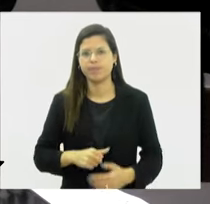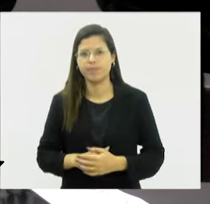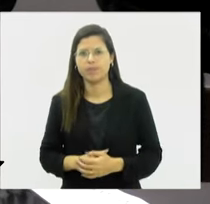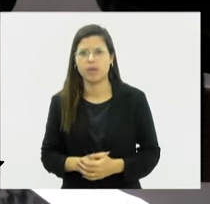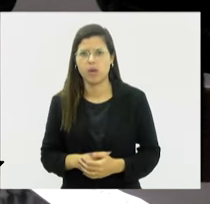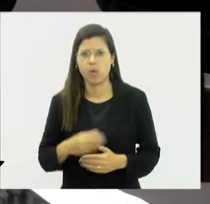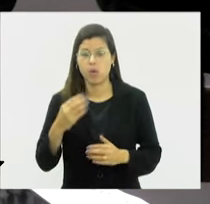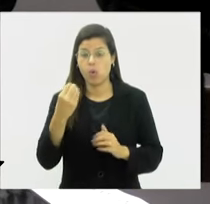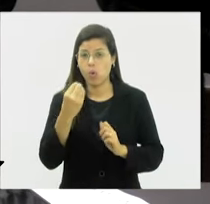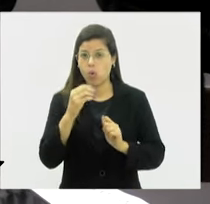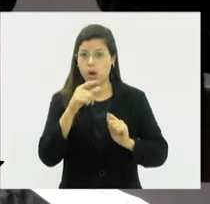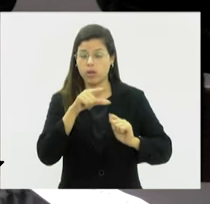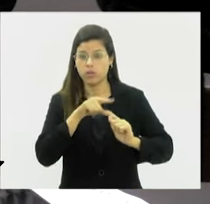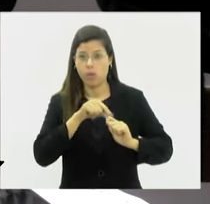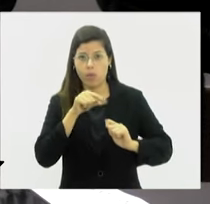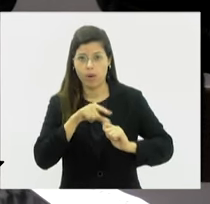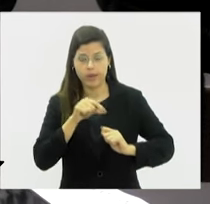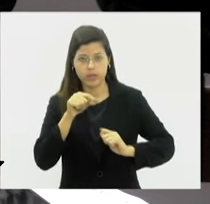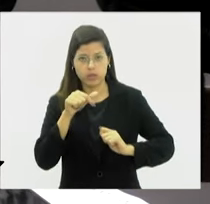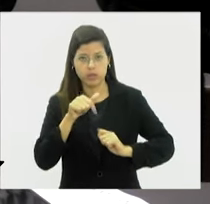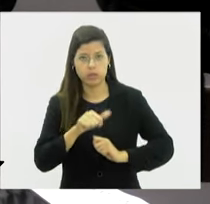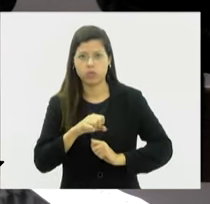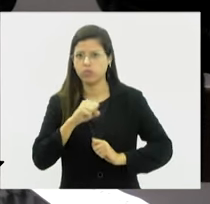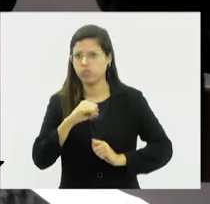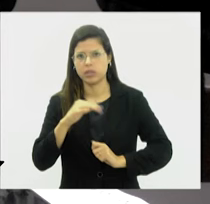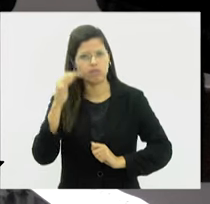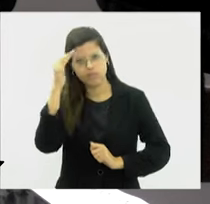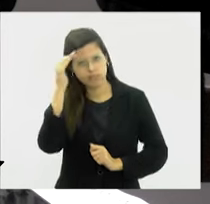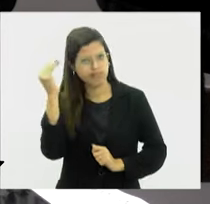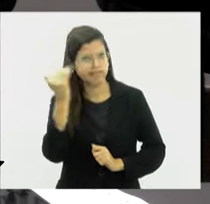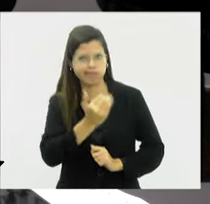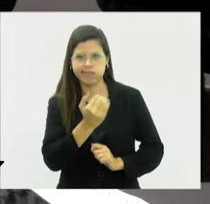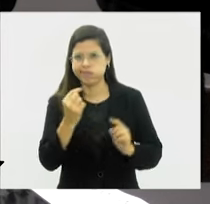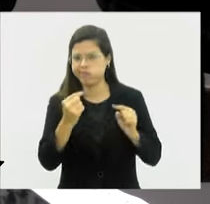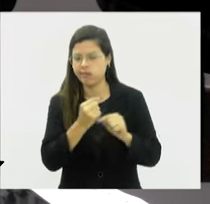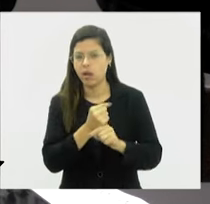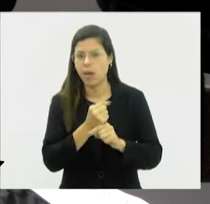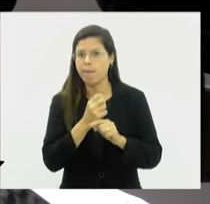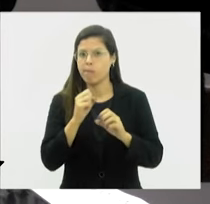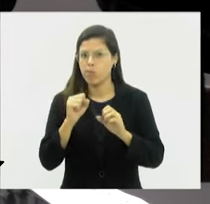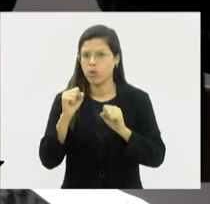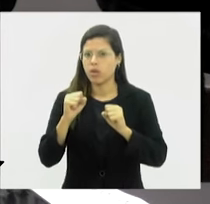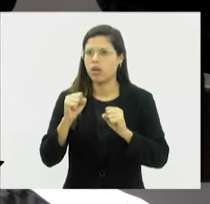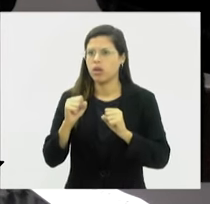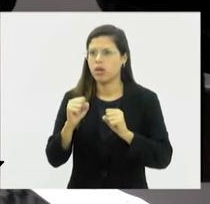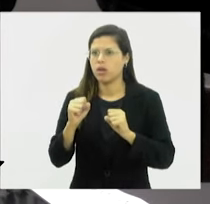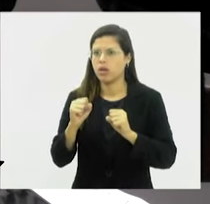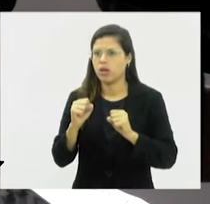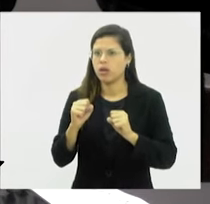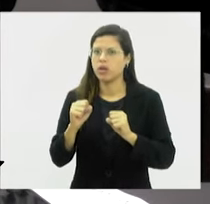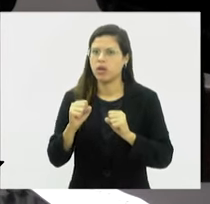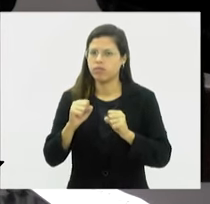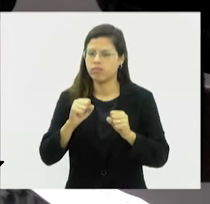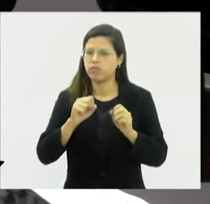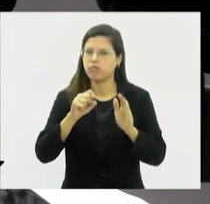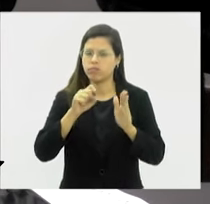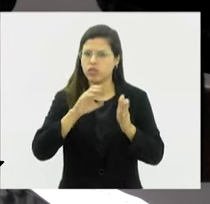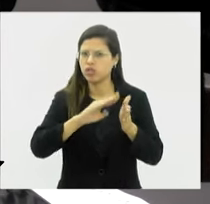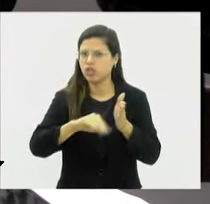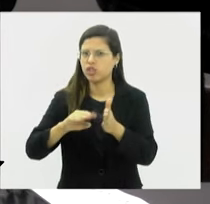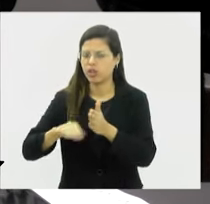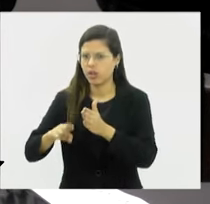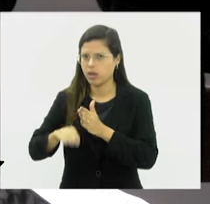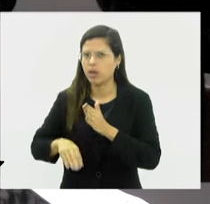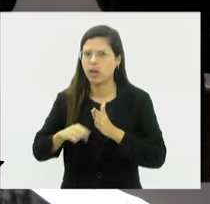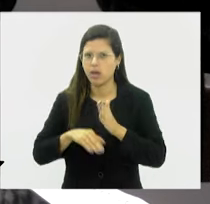um artigo que, caso não fosse cumprido, poderia levar à rejeição das contas. Então, como houve